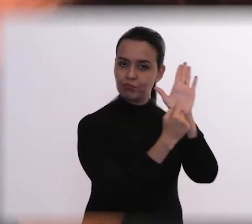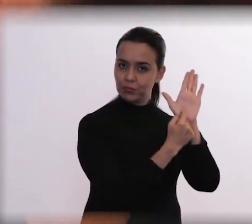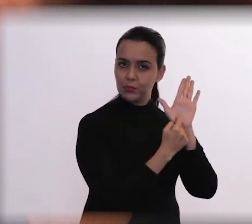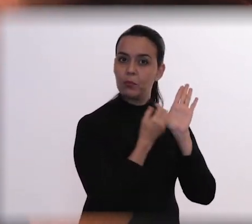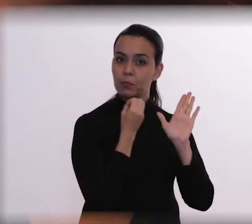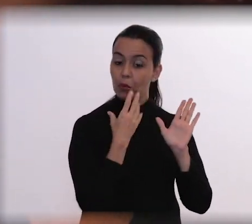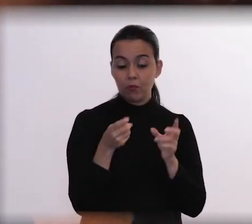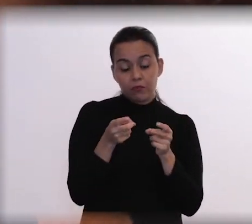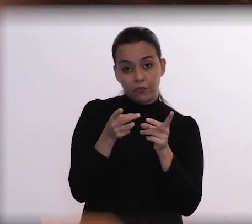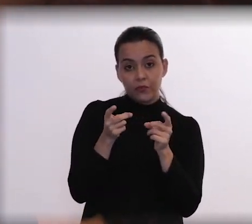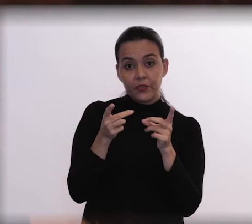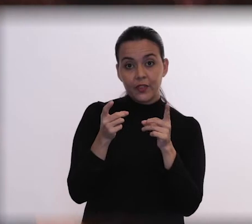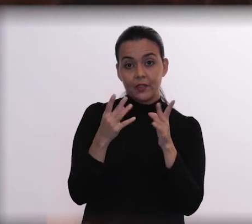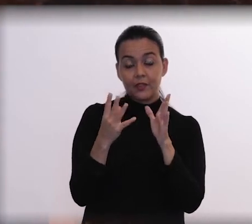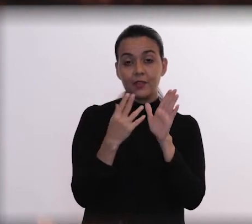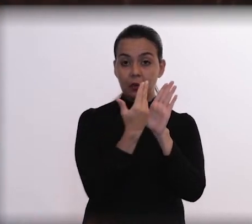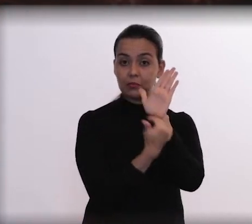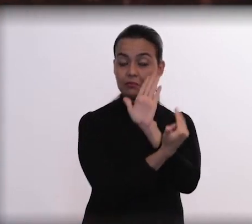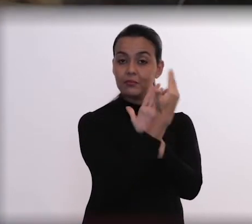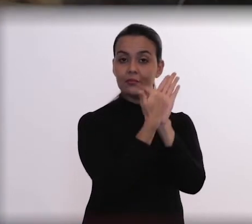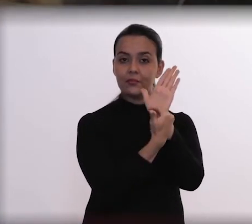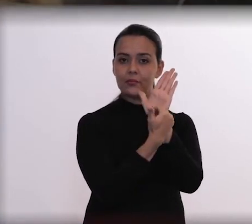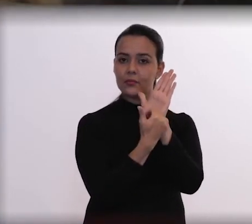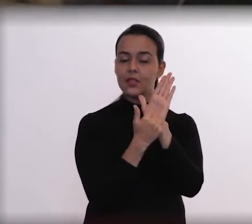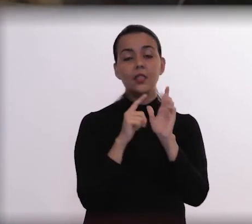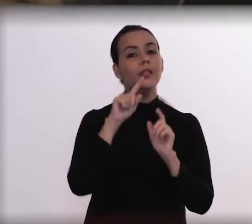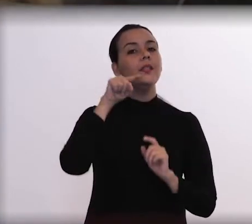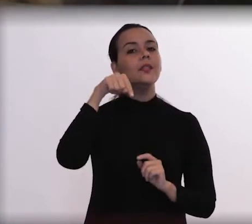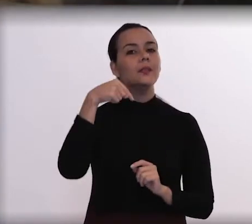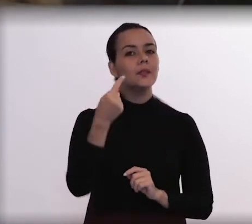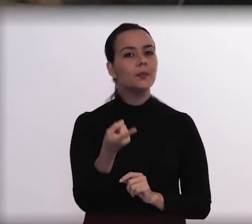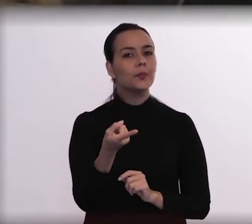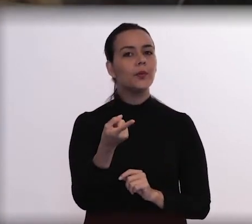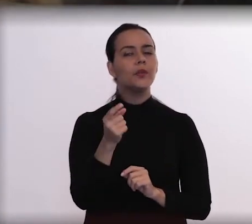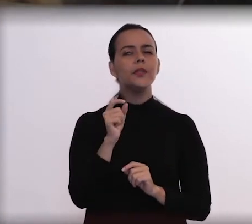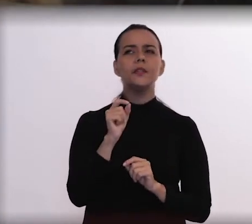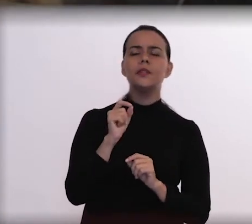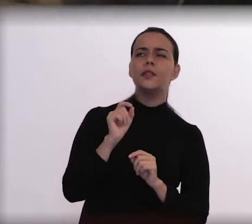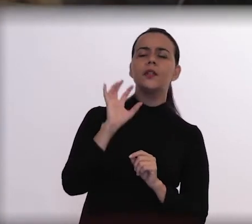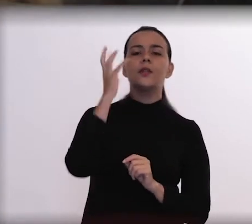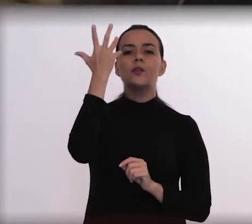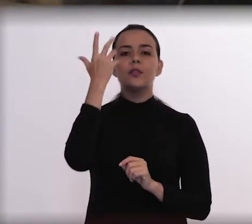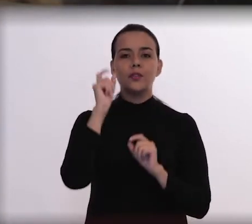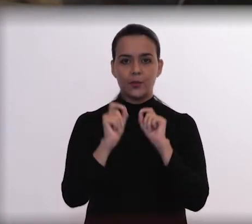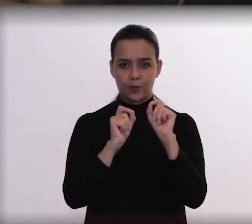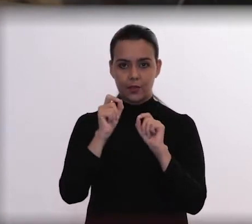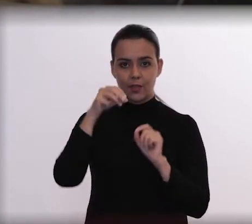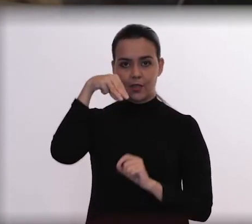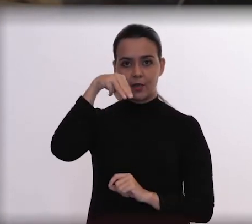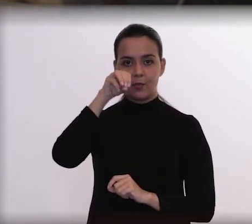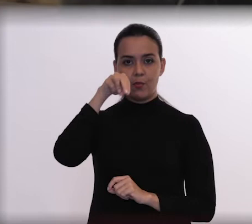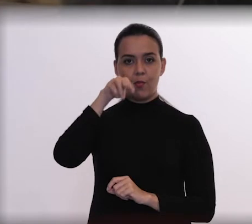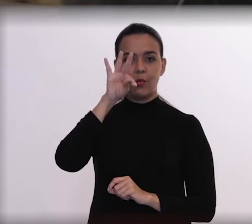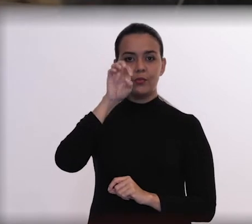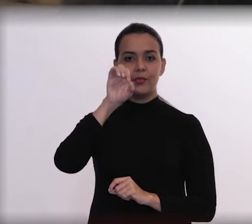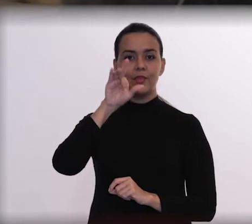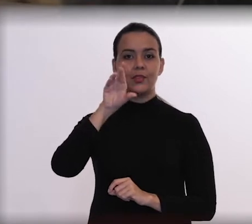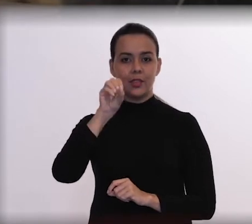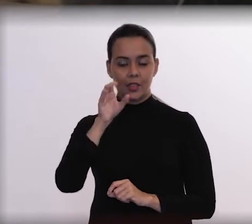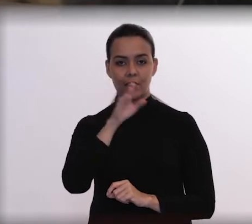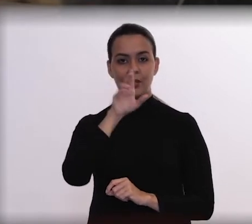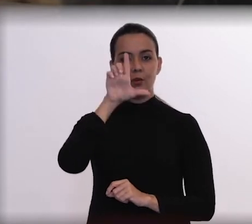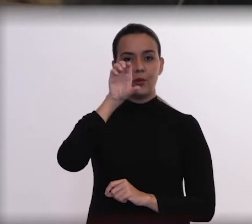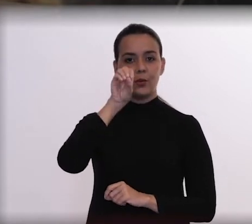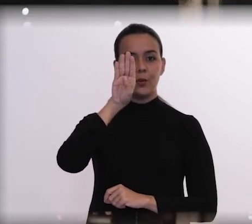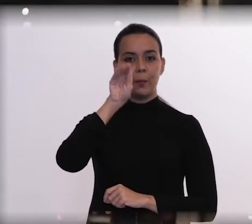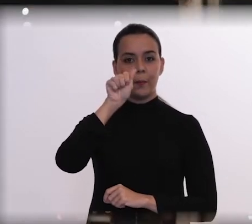ela vendeu algumas obras, e depois, como muita gente sabe, passados alguns dias, o Monteiro Lobato, que era o crítico mais importante da